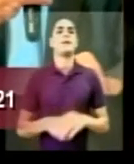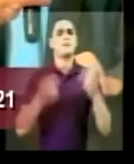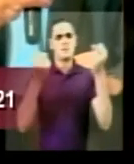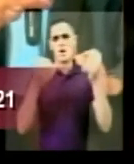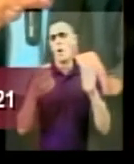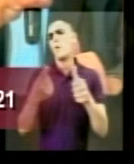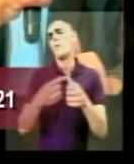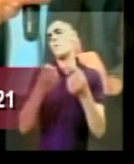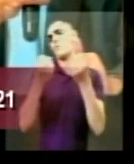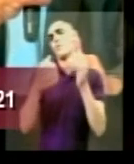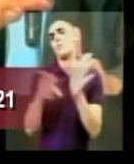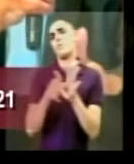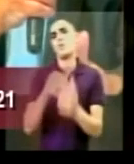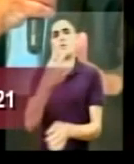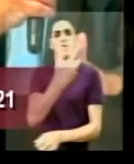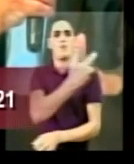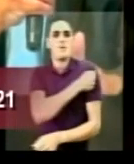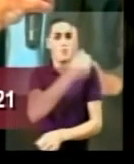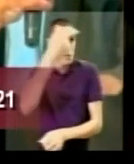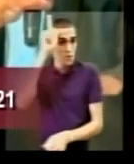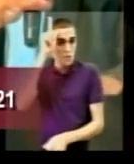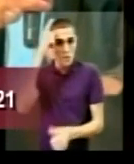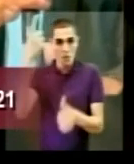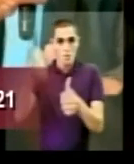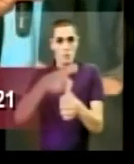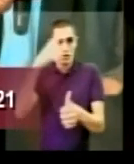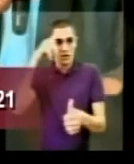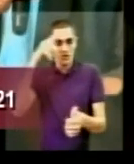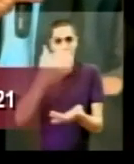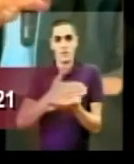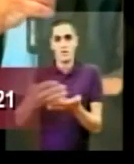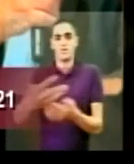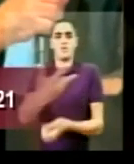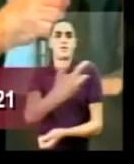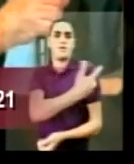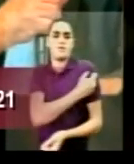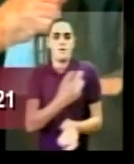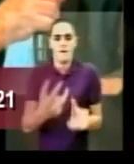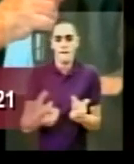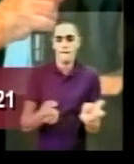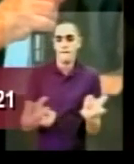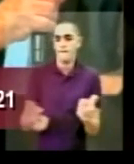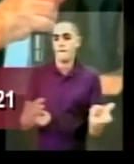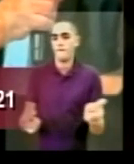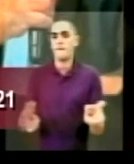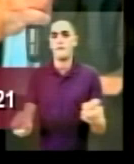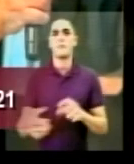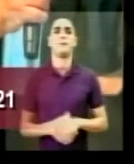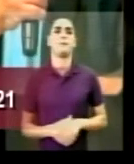foi o primeiro dia, né? Anteontem chegou a vacina, ontem foi o primeiro dia de vacinação.